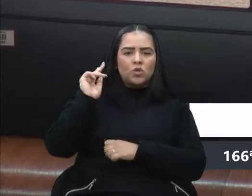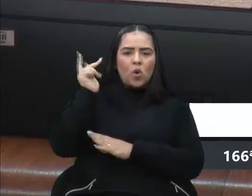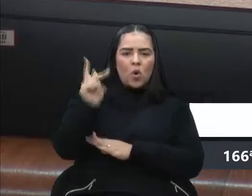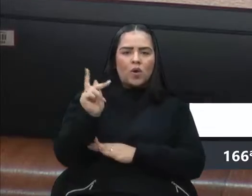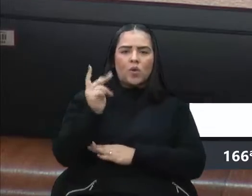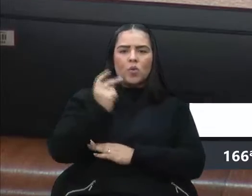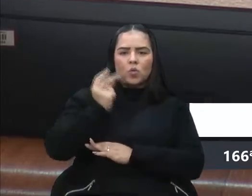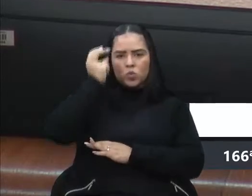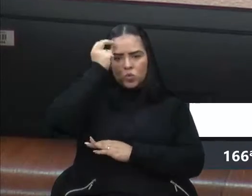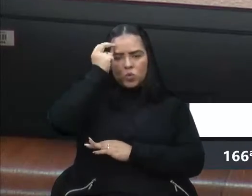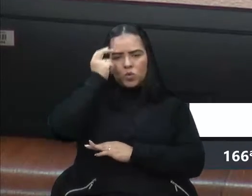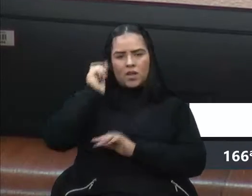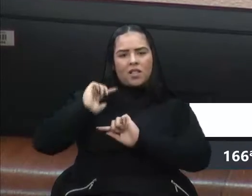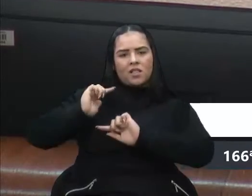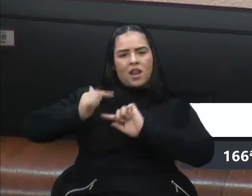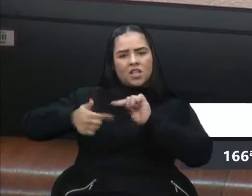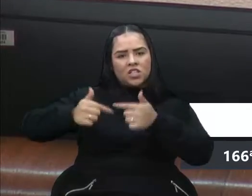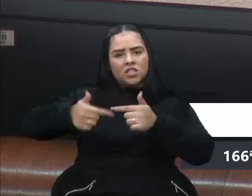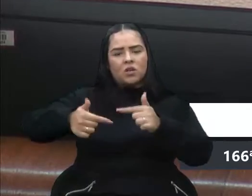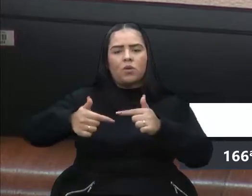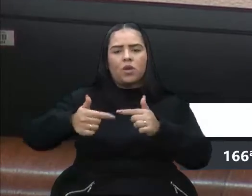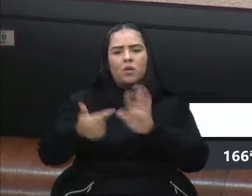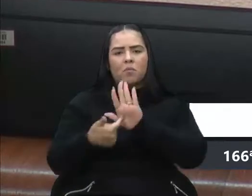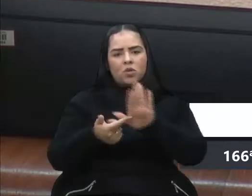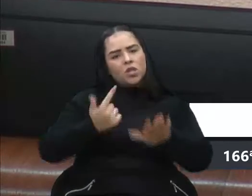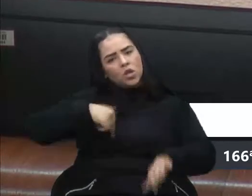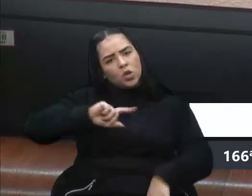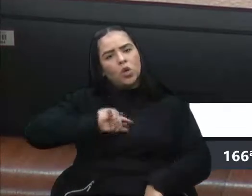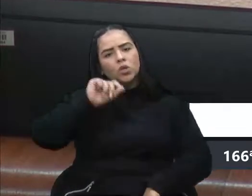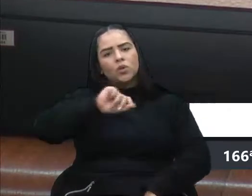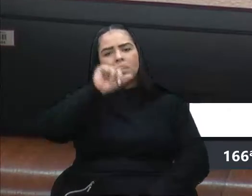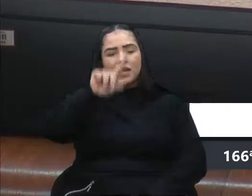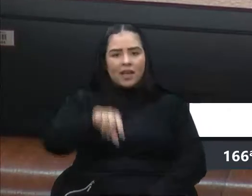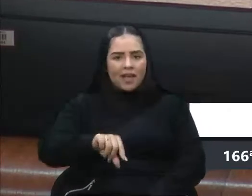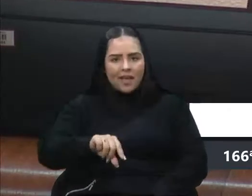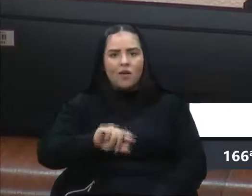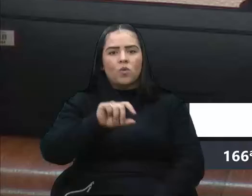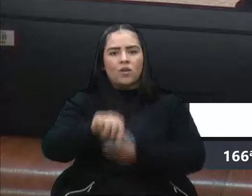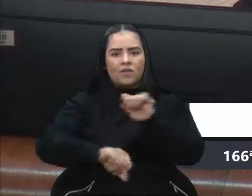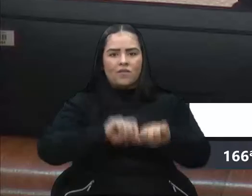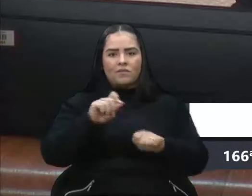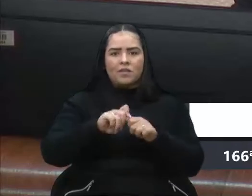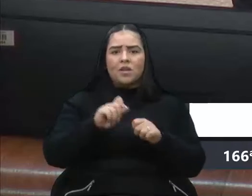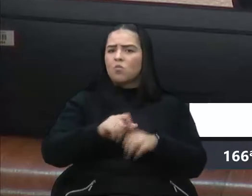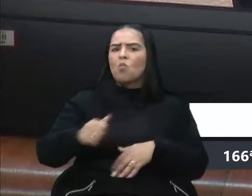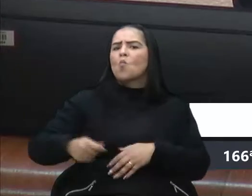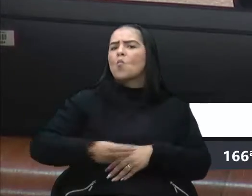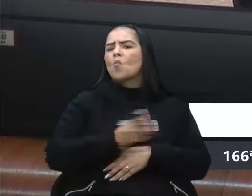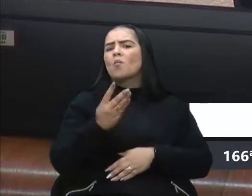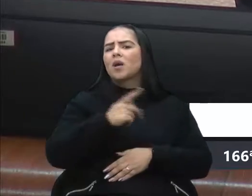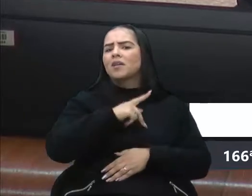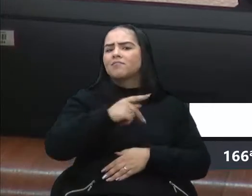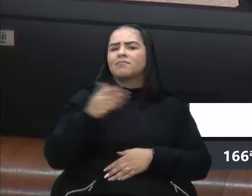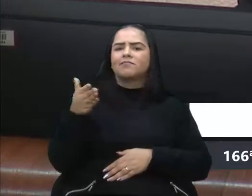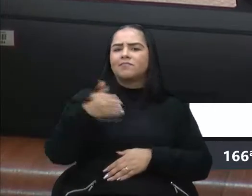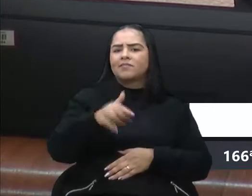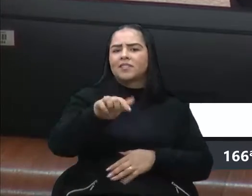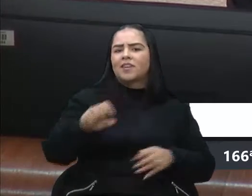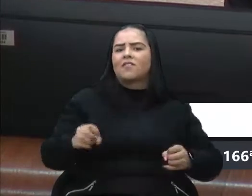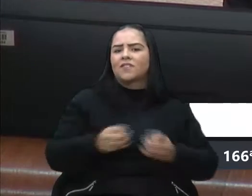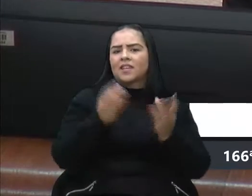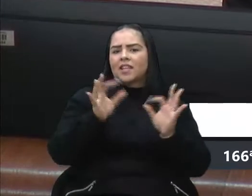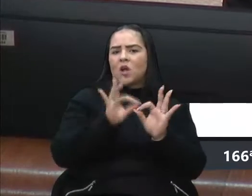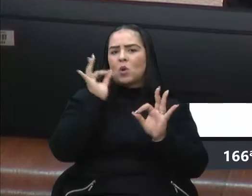mostra um pouco de quem nós somos, o que fizemos, é vitrine para Caxias do Sul, quantos presidentes nós tivemos aqui. Então eu não